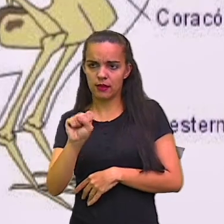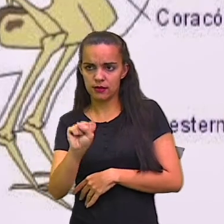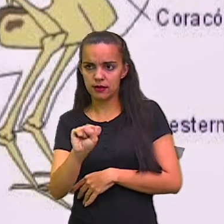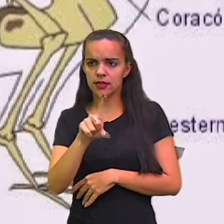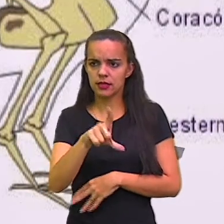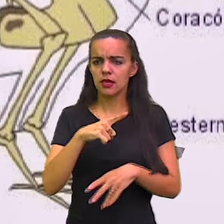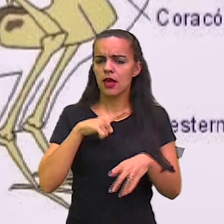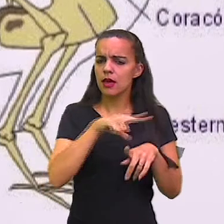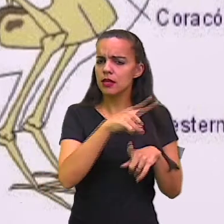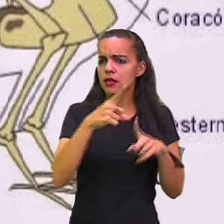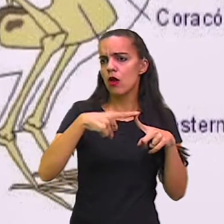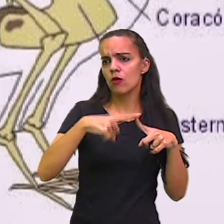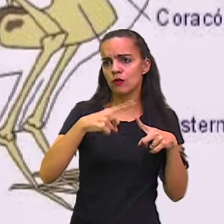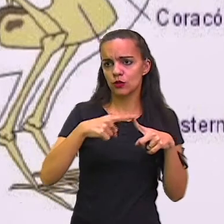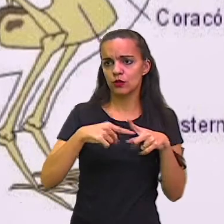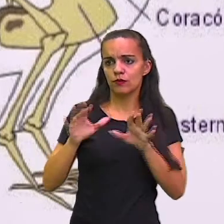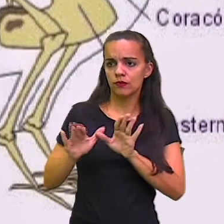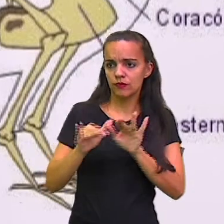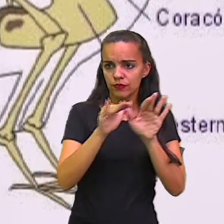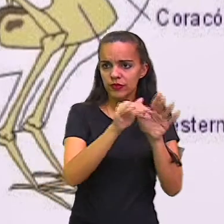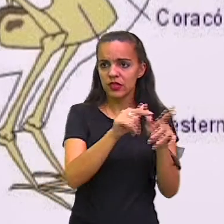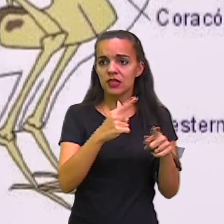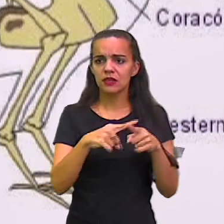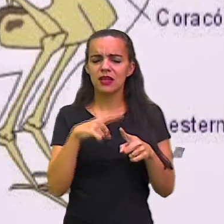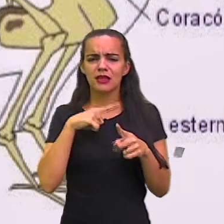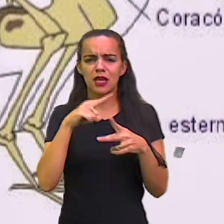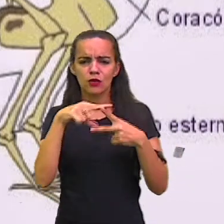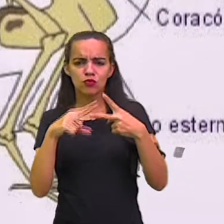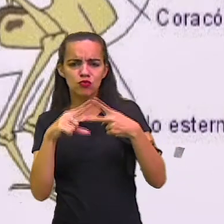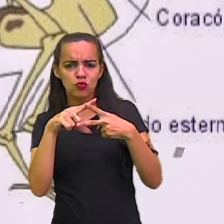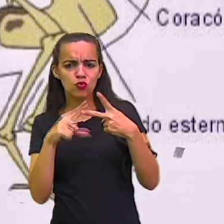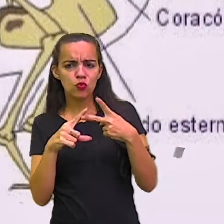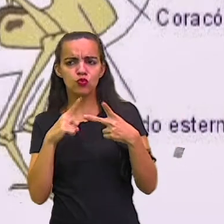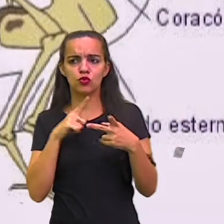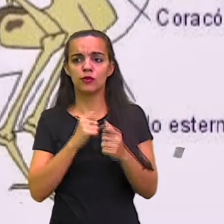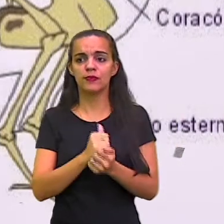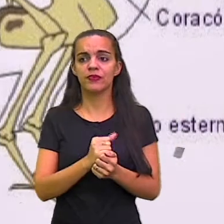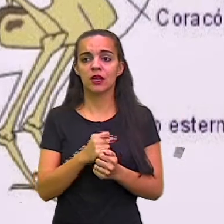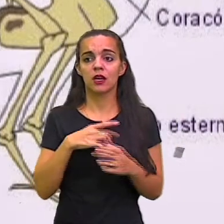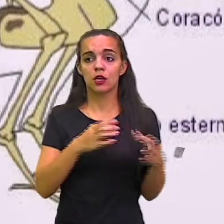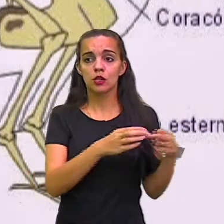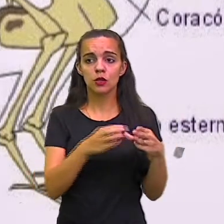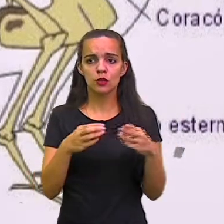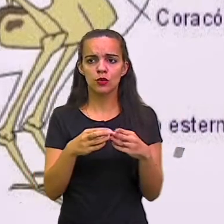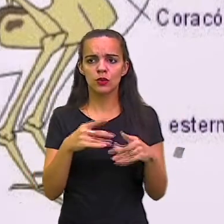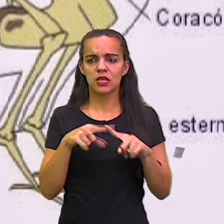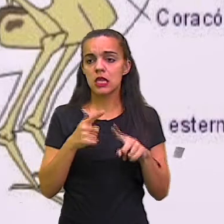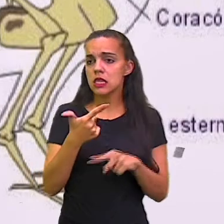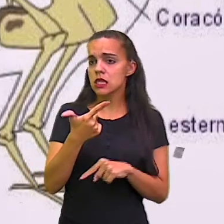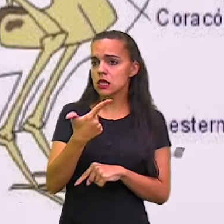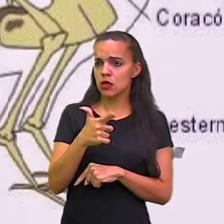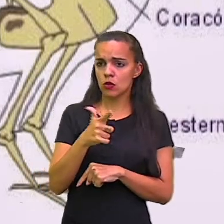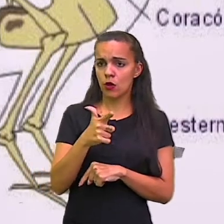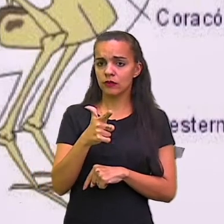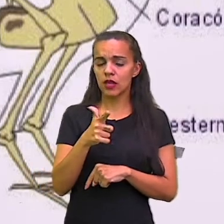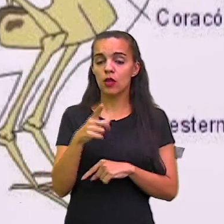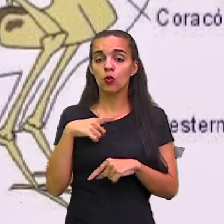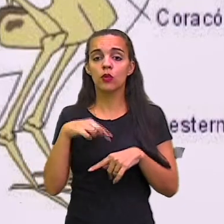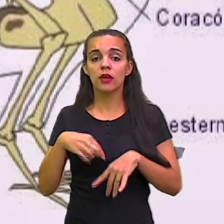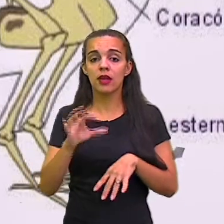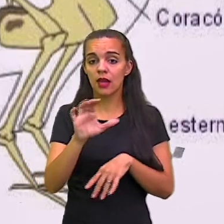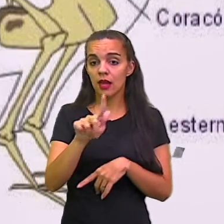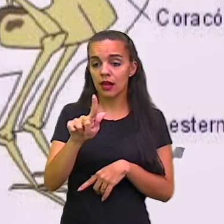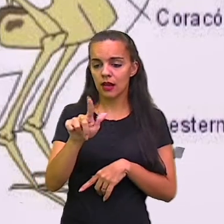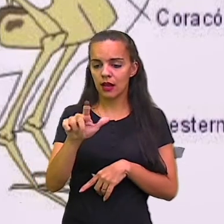escamas nas pernas a Derme epiderme são delgada elas não possuem glândulas sudoríparas